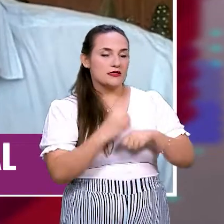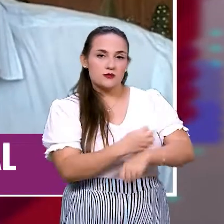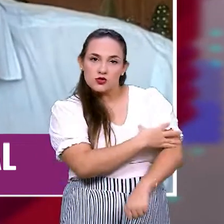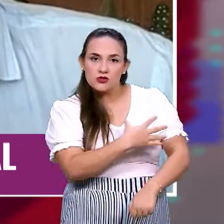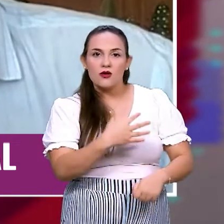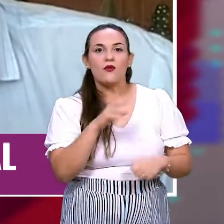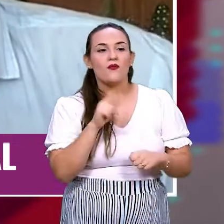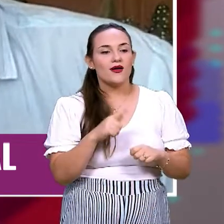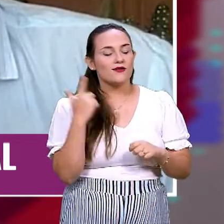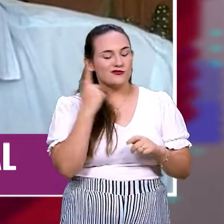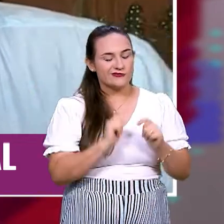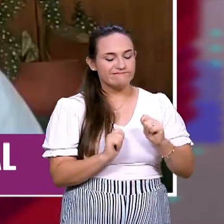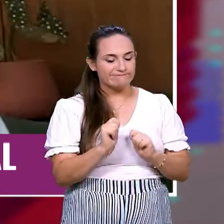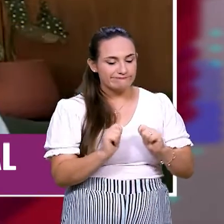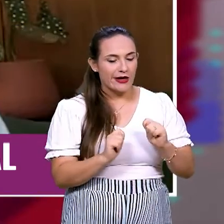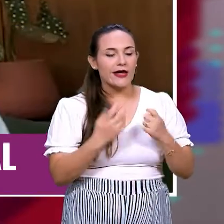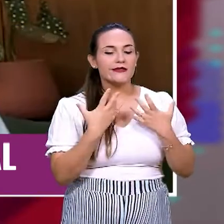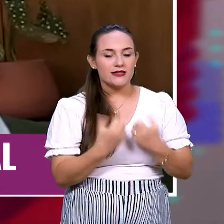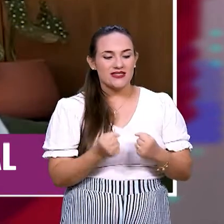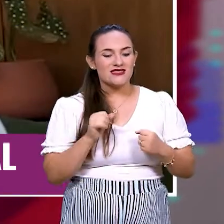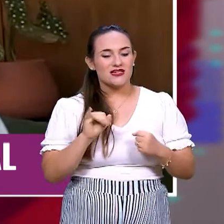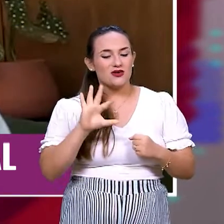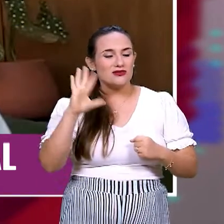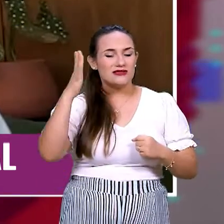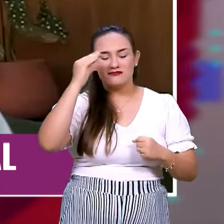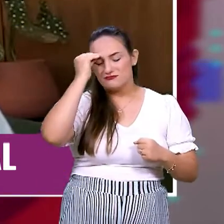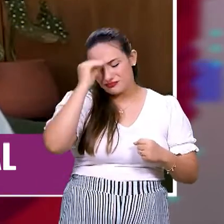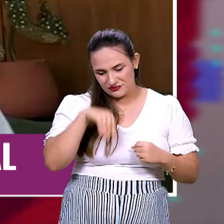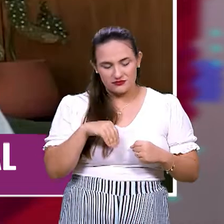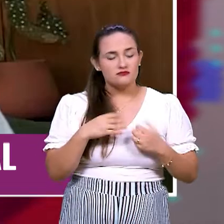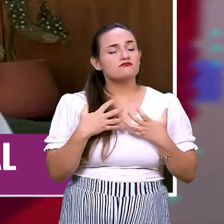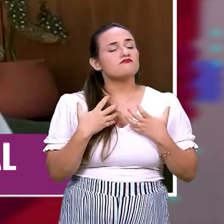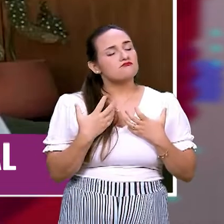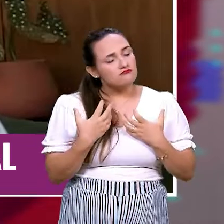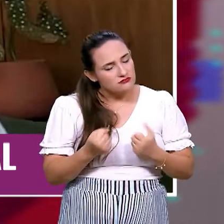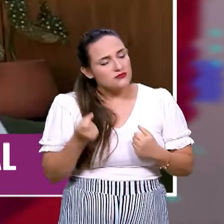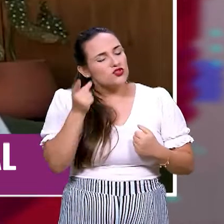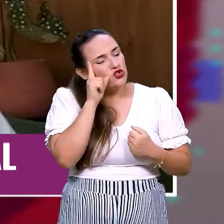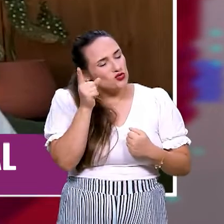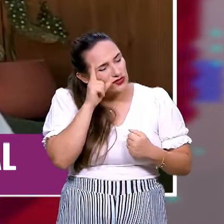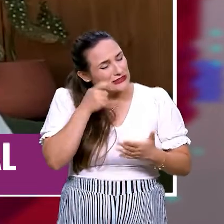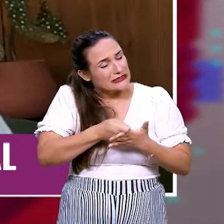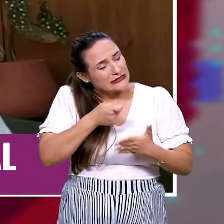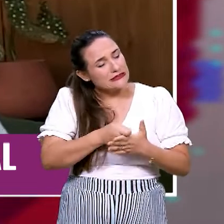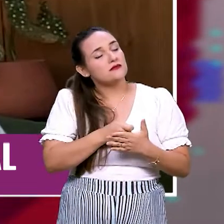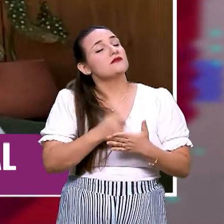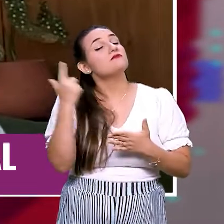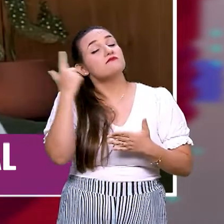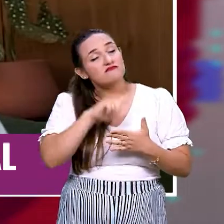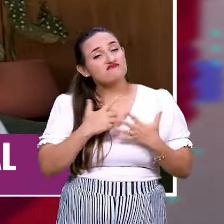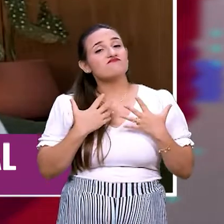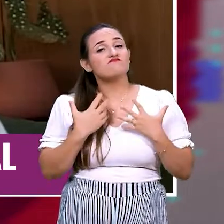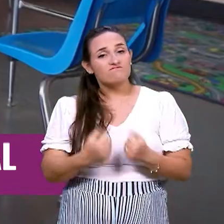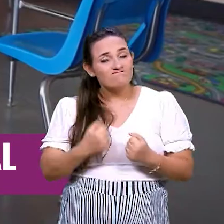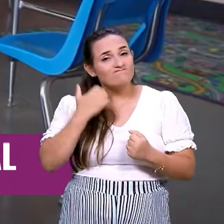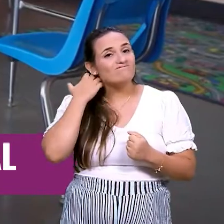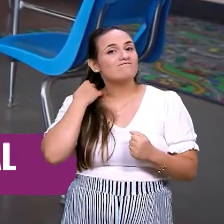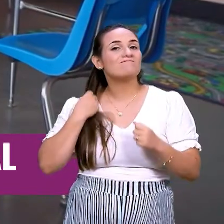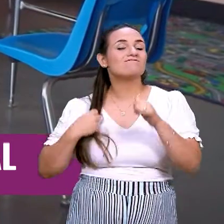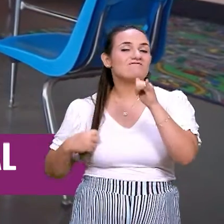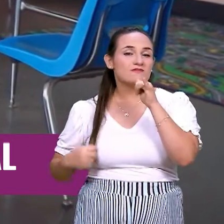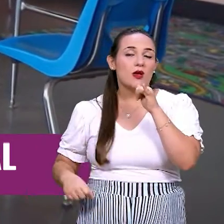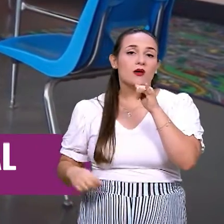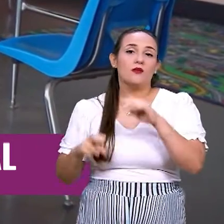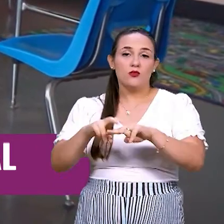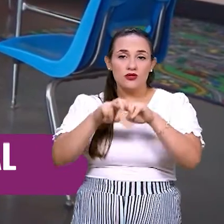ter a resiliência, a lidar com a frustração, a lidar com as demandas do dia a dia, a lidar com uma série de fatores que elas são